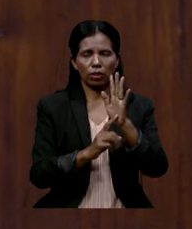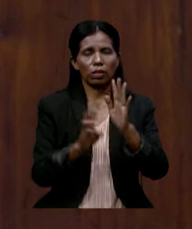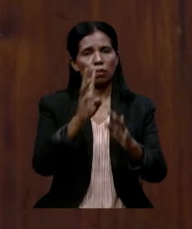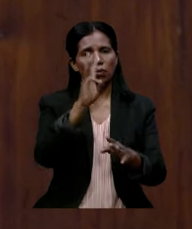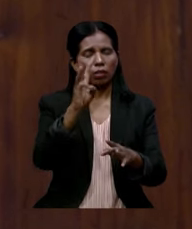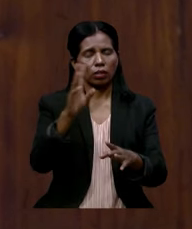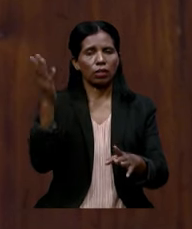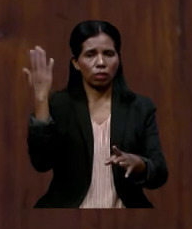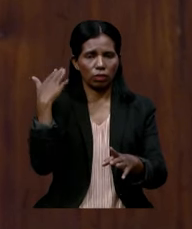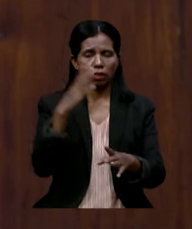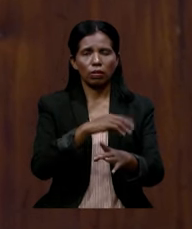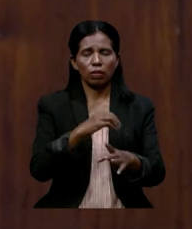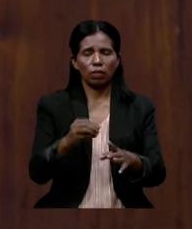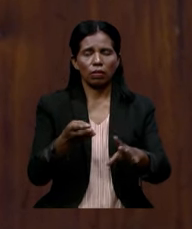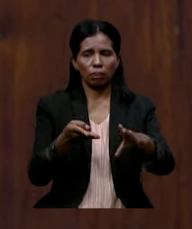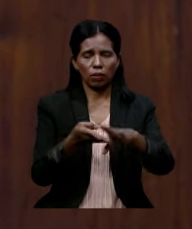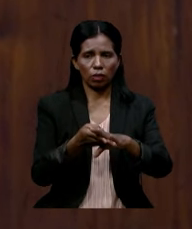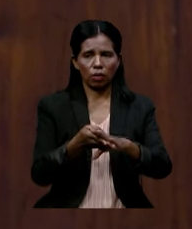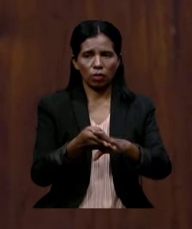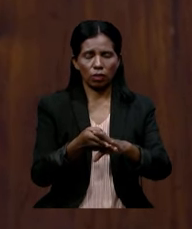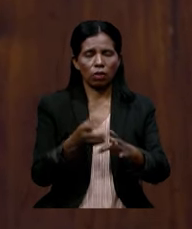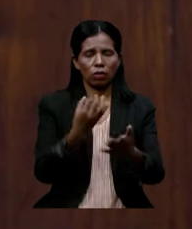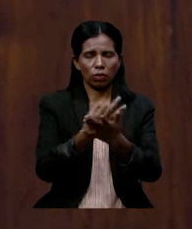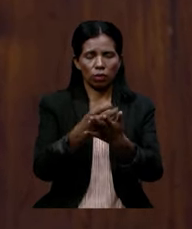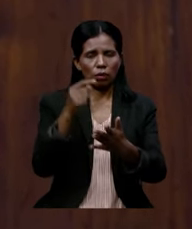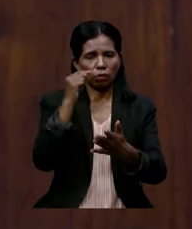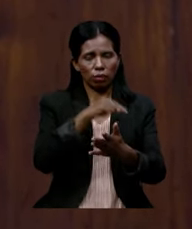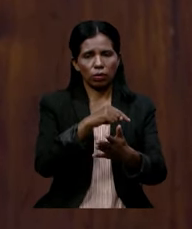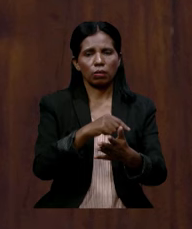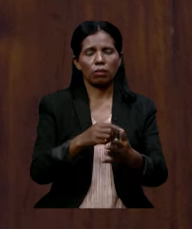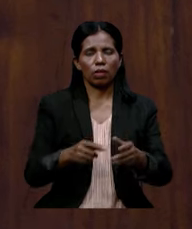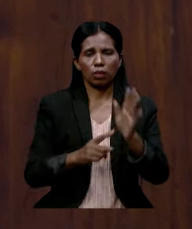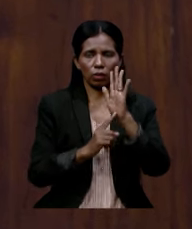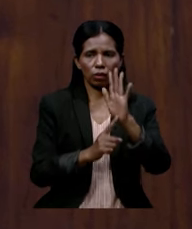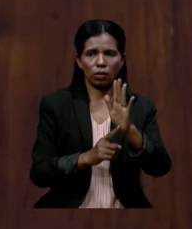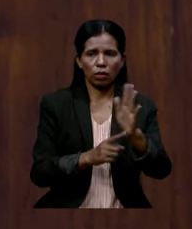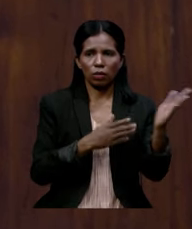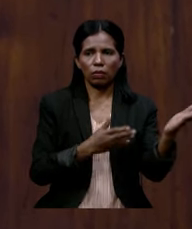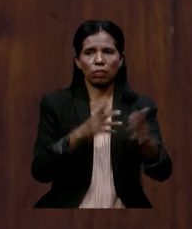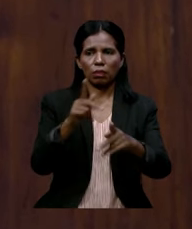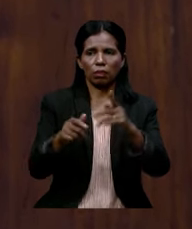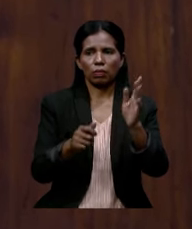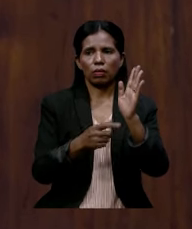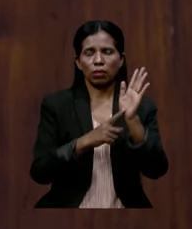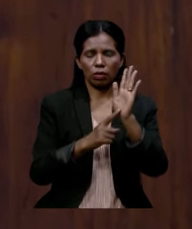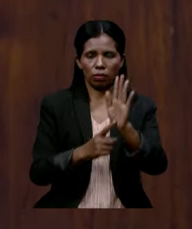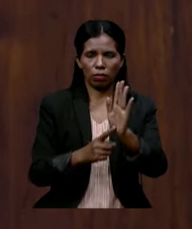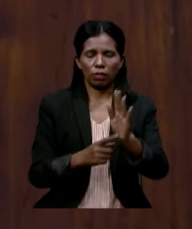Central. Recolhe aquelas moedas na BMA pública e ao turno temos uma entrega e tem a comparação,